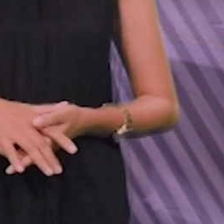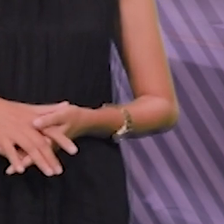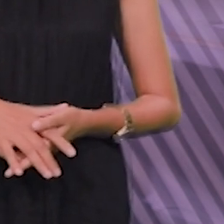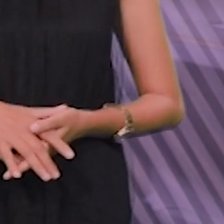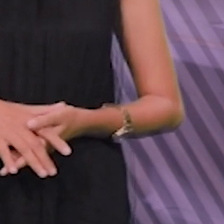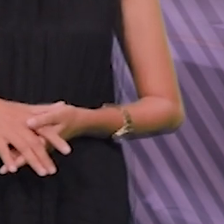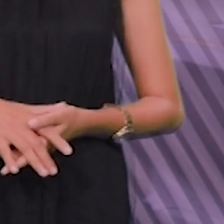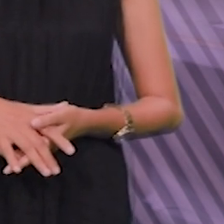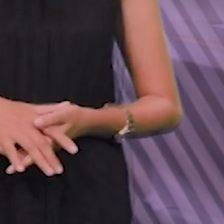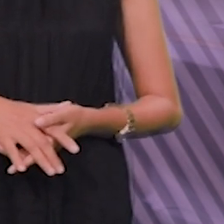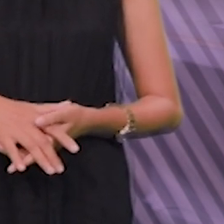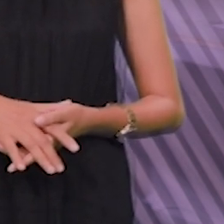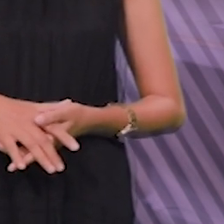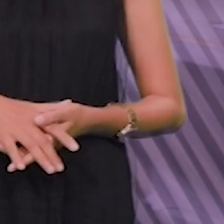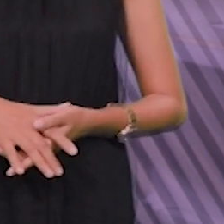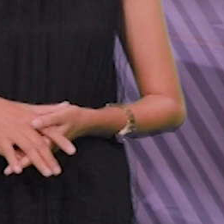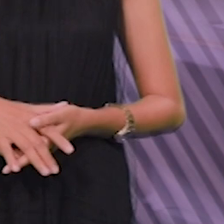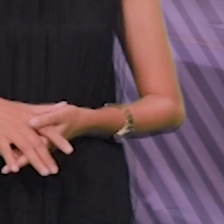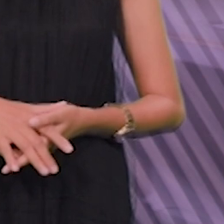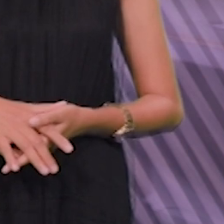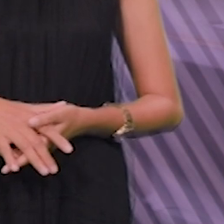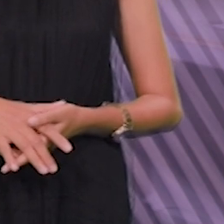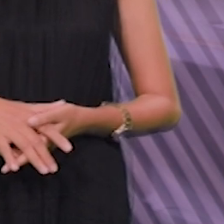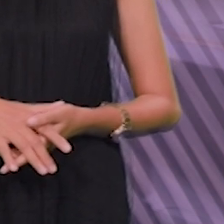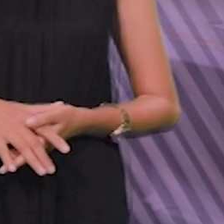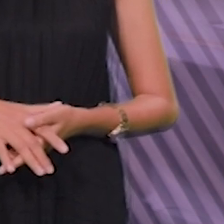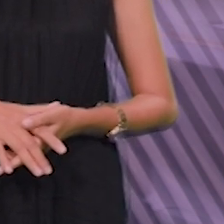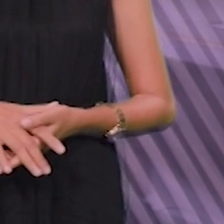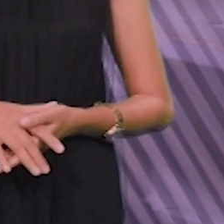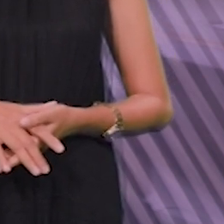notificação, a tu não é, e te vou ser a levar lá com informação para você e a mim. Obrigada!